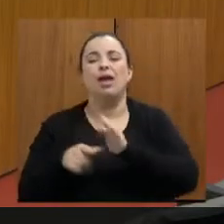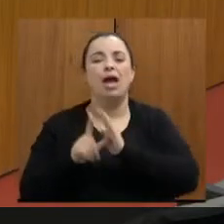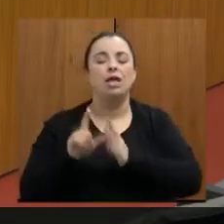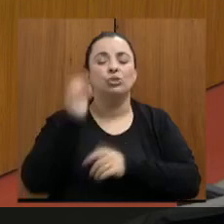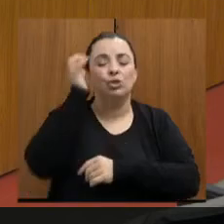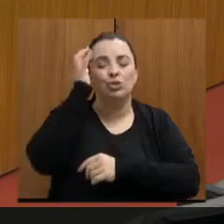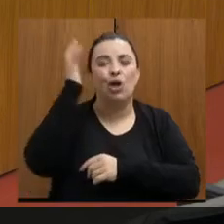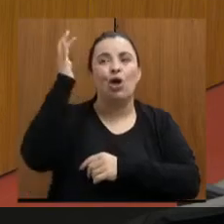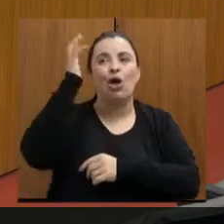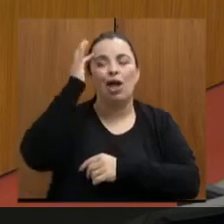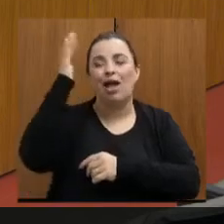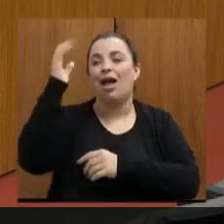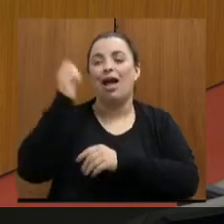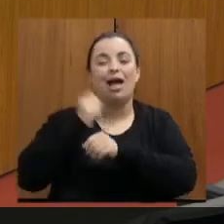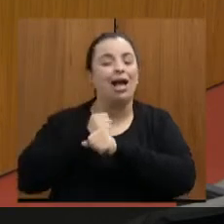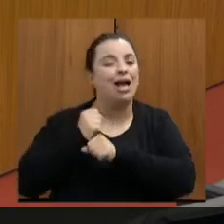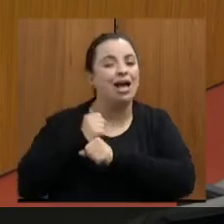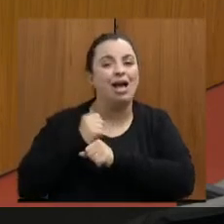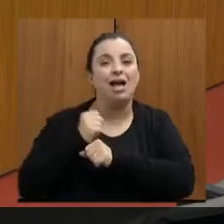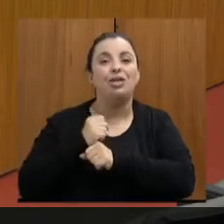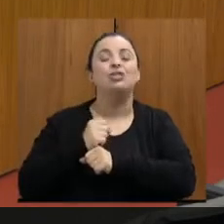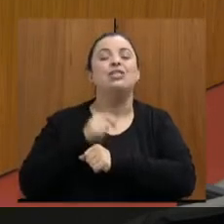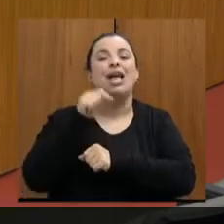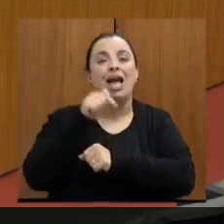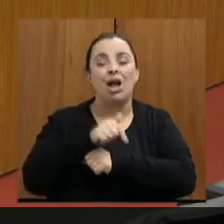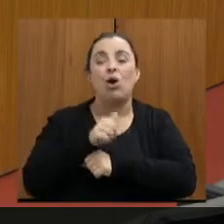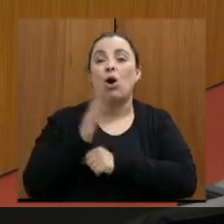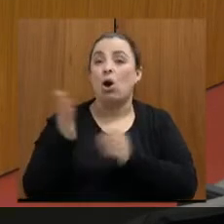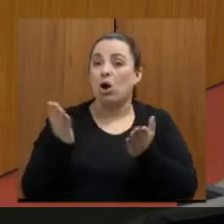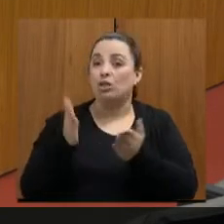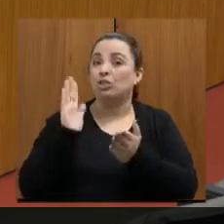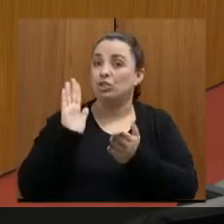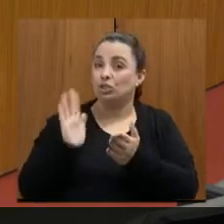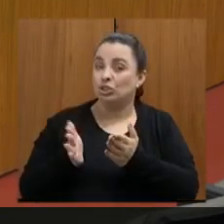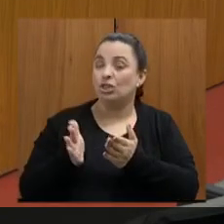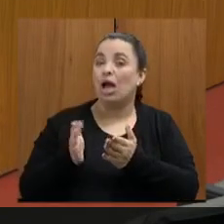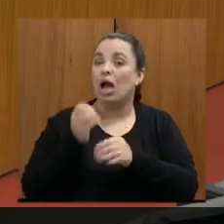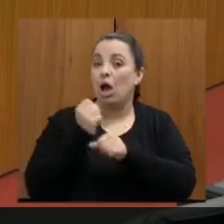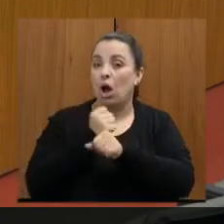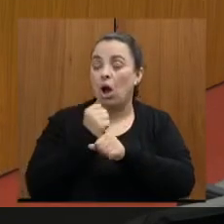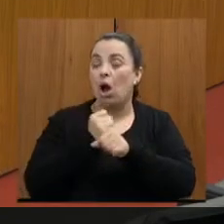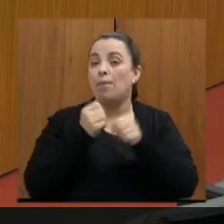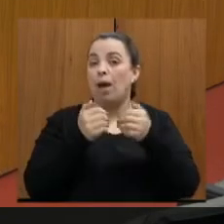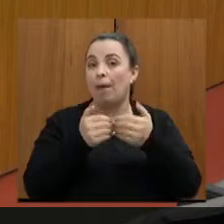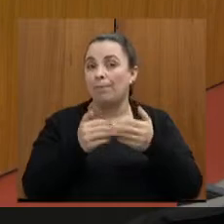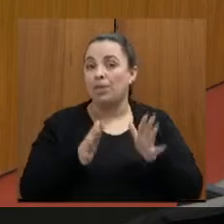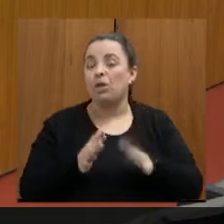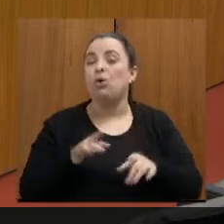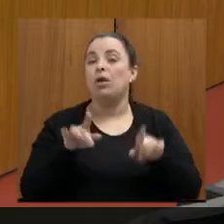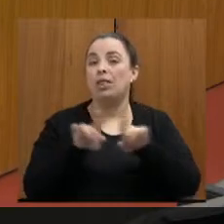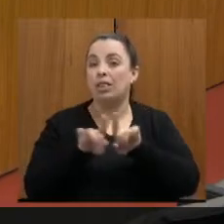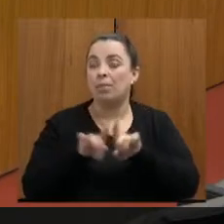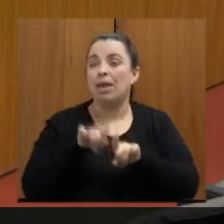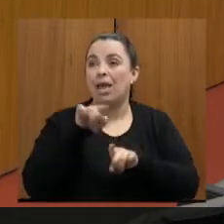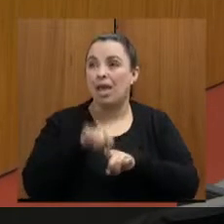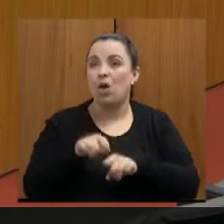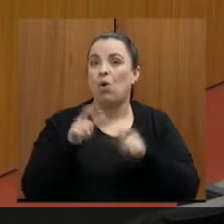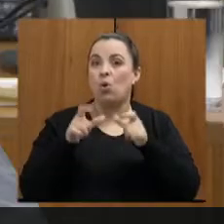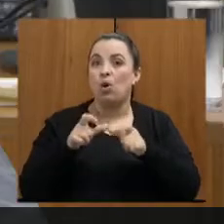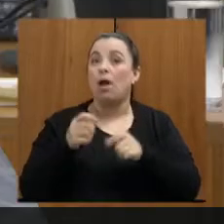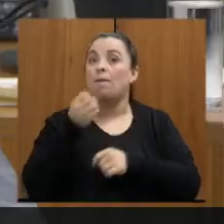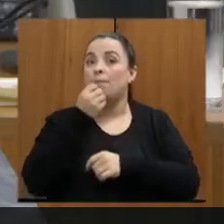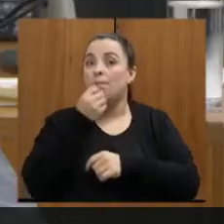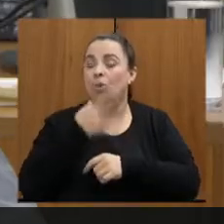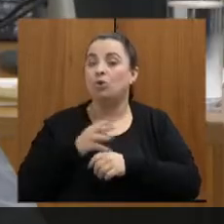já está o canteiro de obras montado né é um outro celeiro também de agricultura aquela